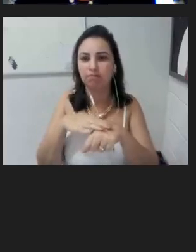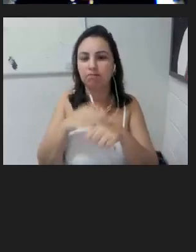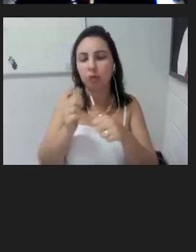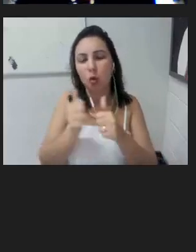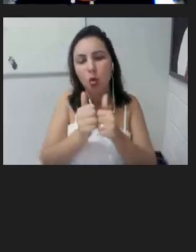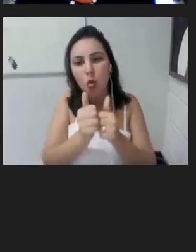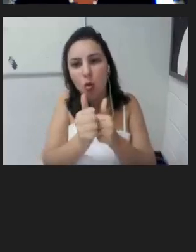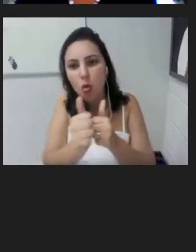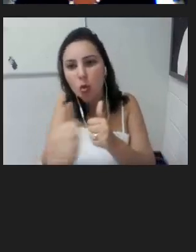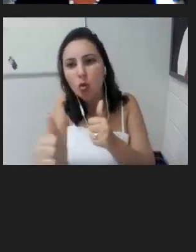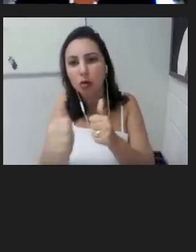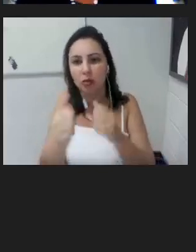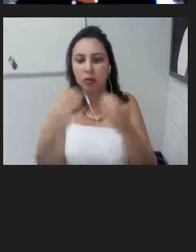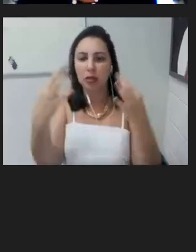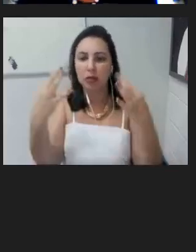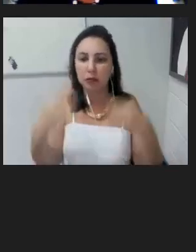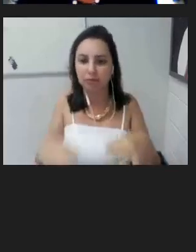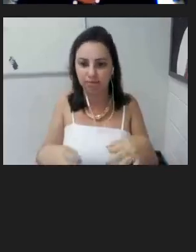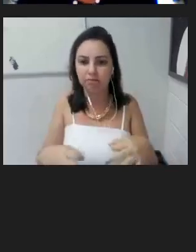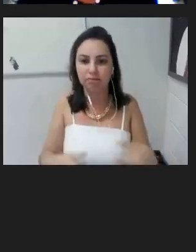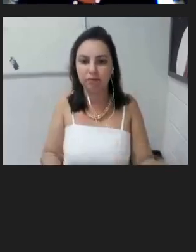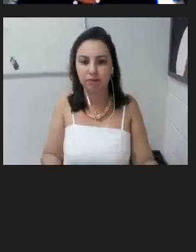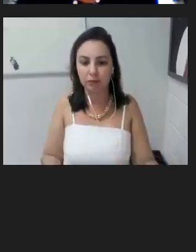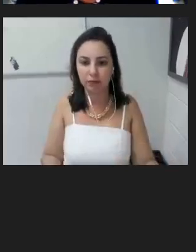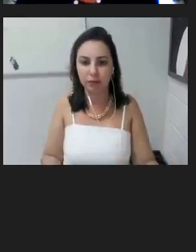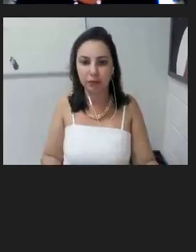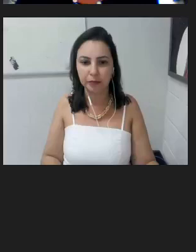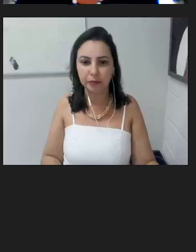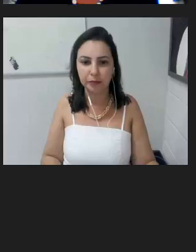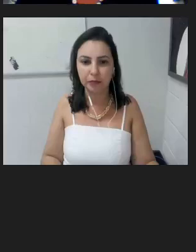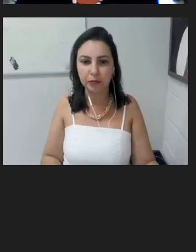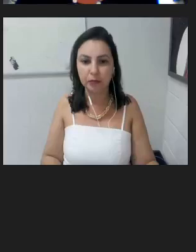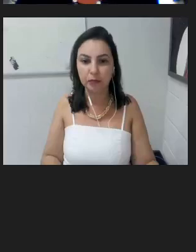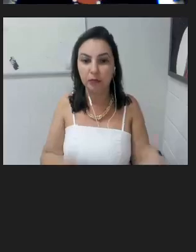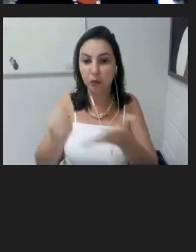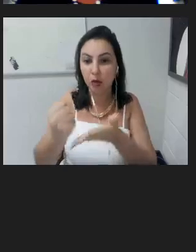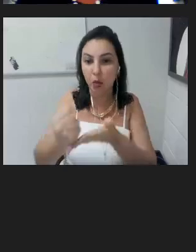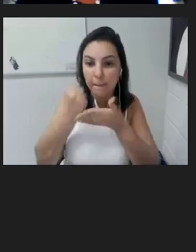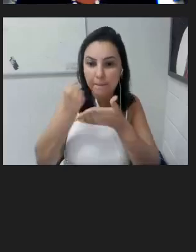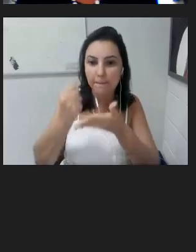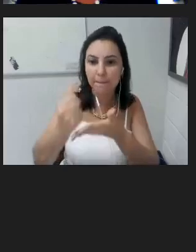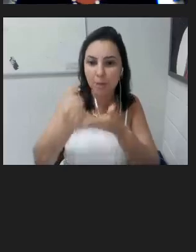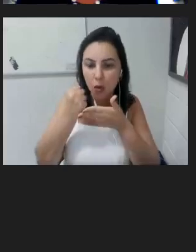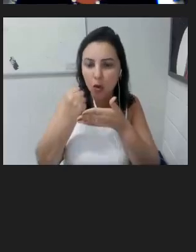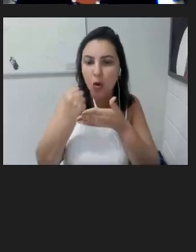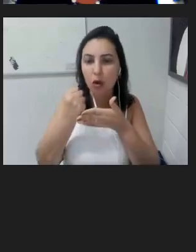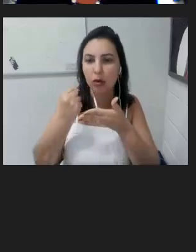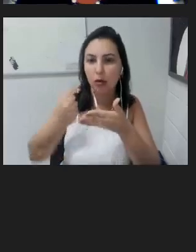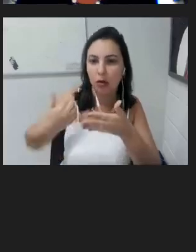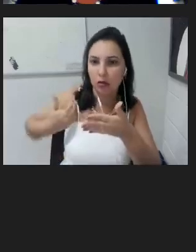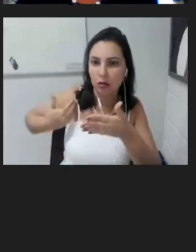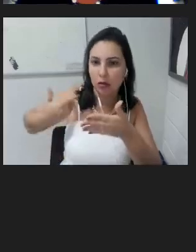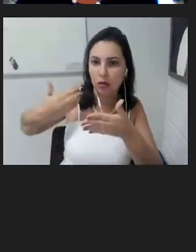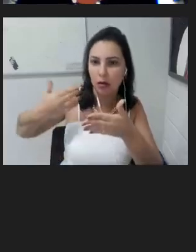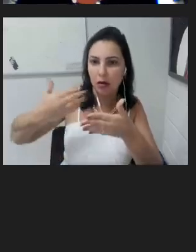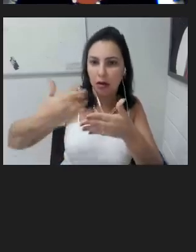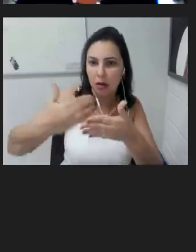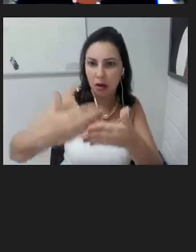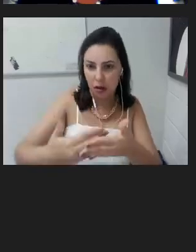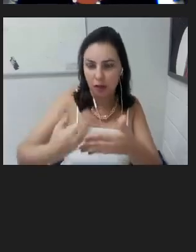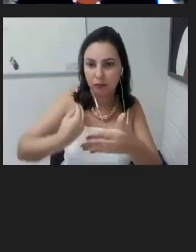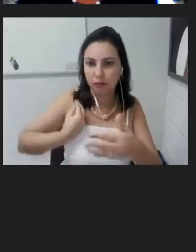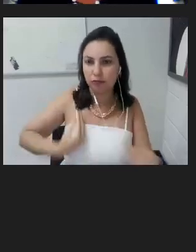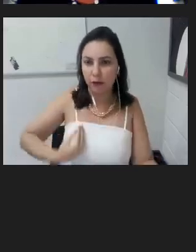conduzidas de forma satisfatória. O apoio que elas receberam, essas pessoas, e o modo